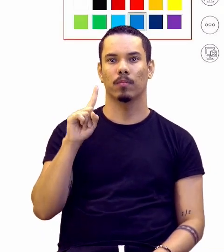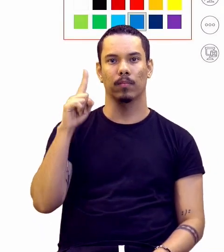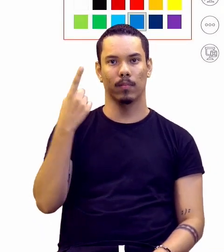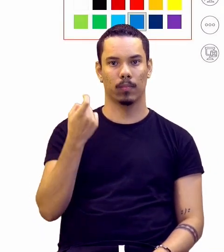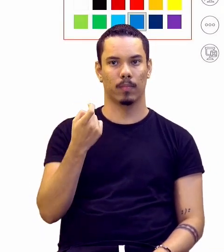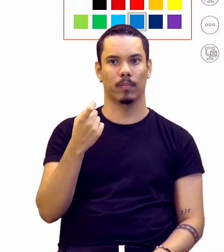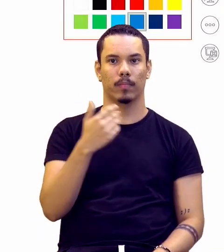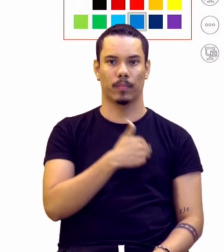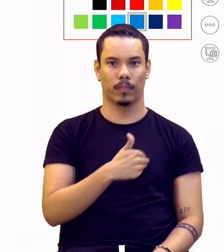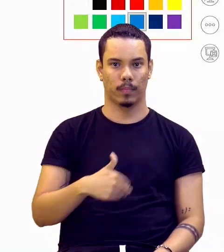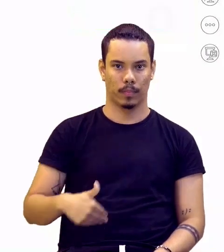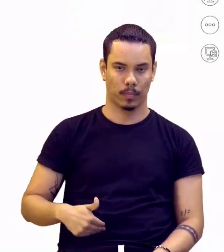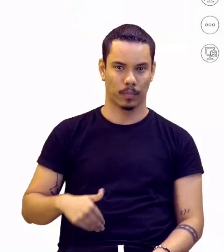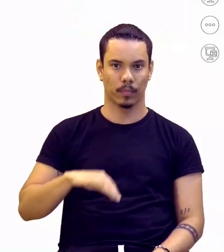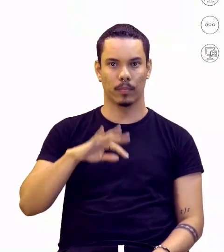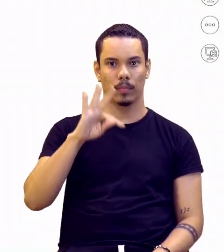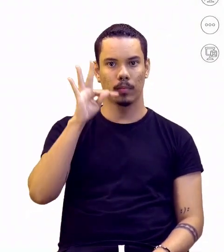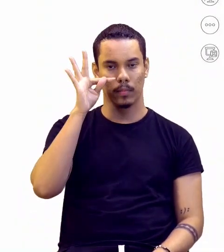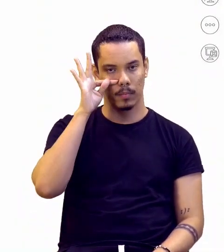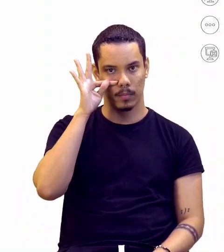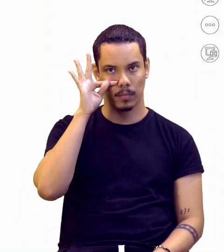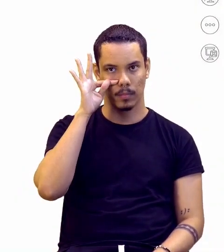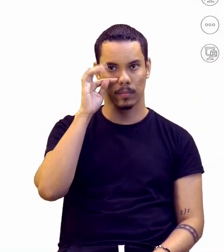ex-governador, Jorge Teixeira,